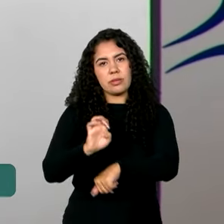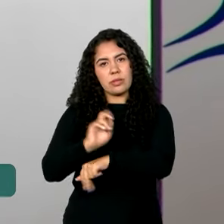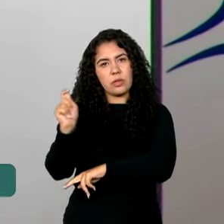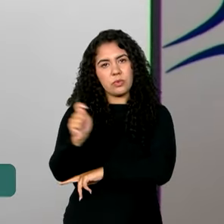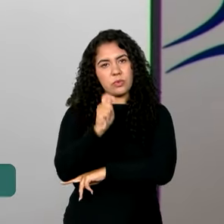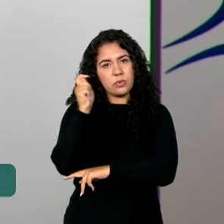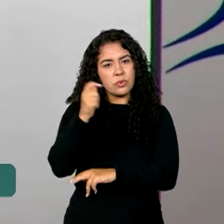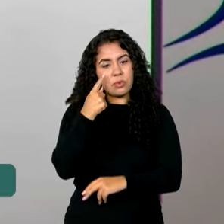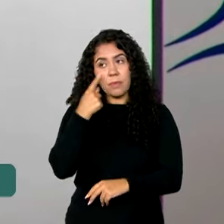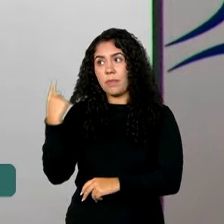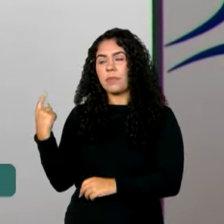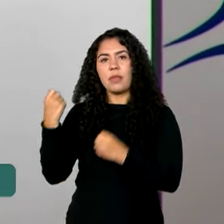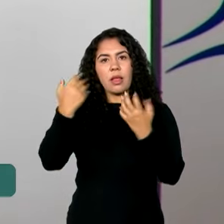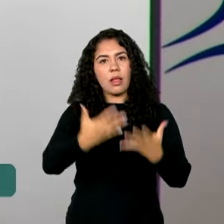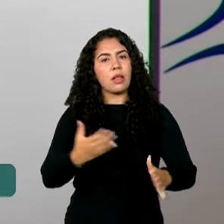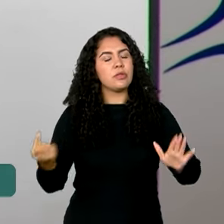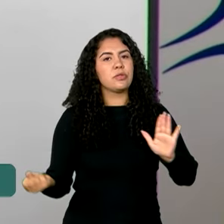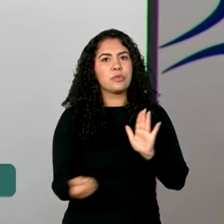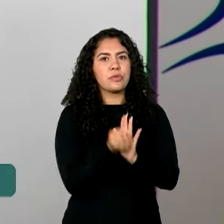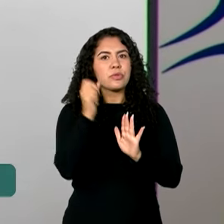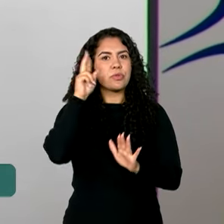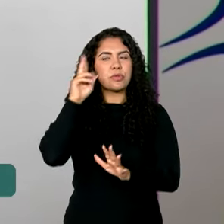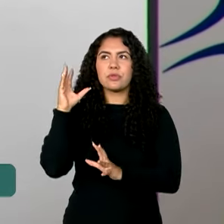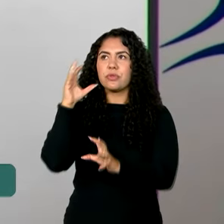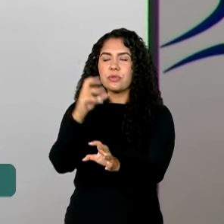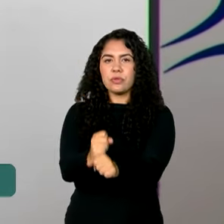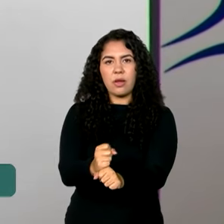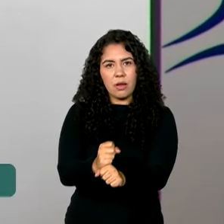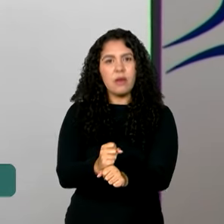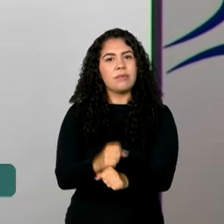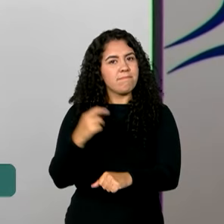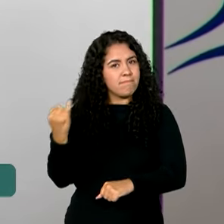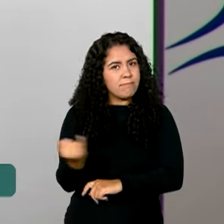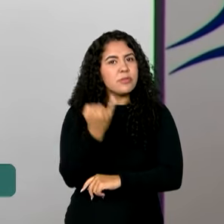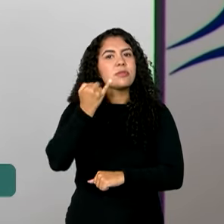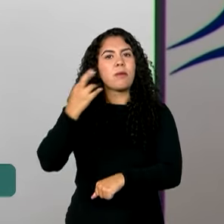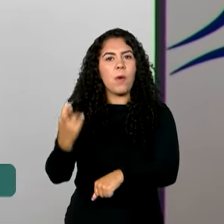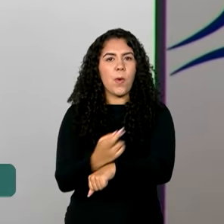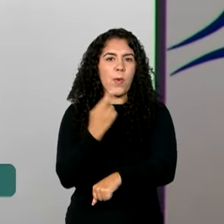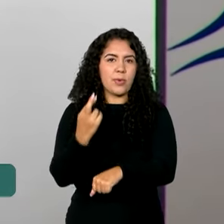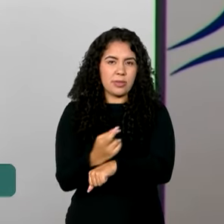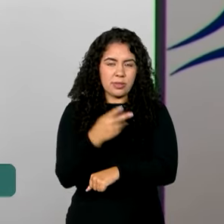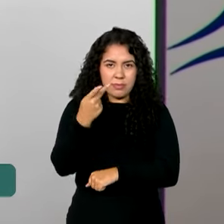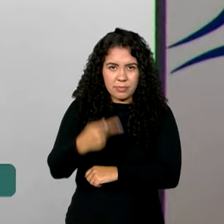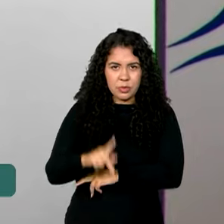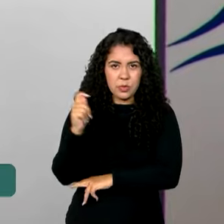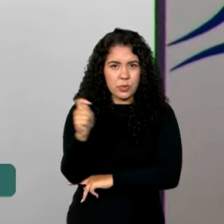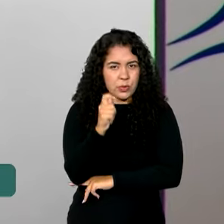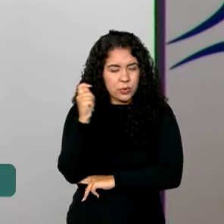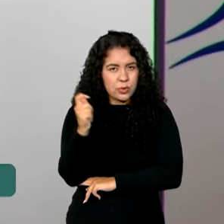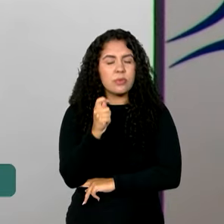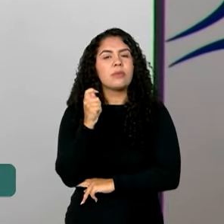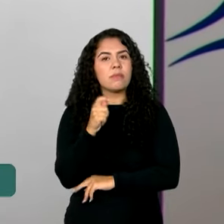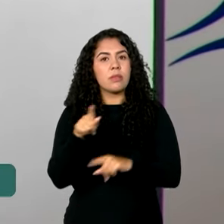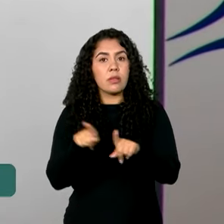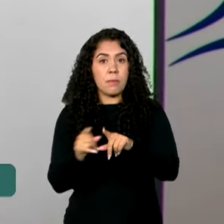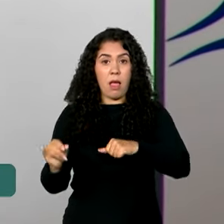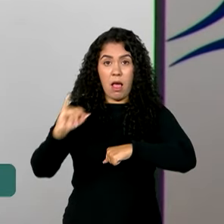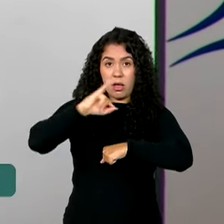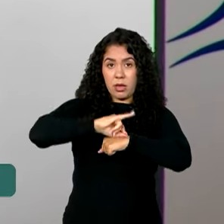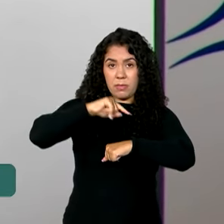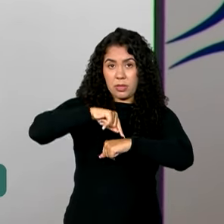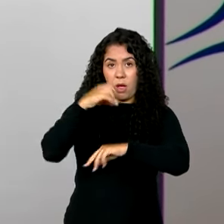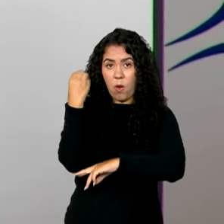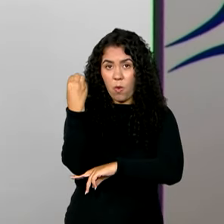entrega histórica e fundamental para a nossa reconstrução, porque ela abrange não só a capital, Porto Alegre,